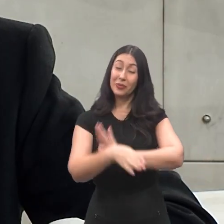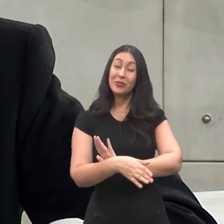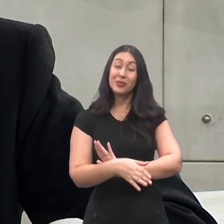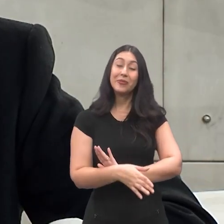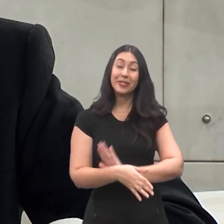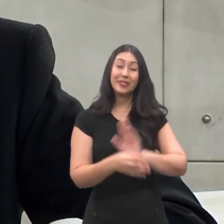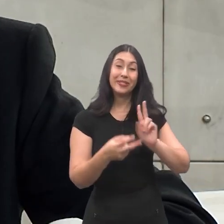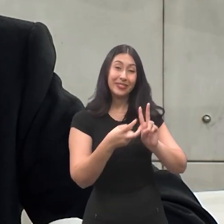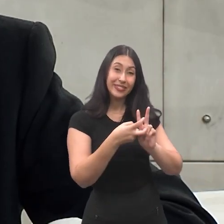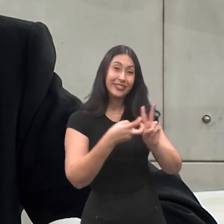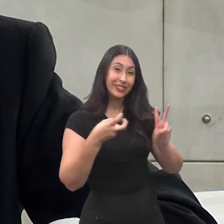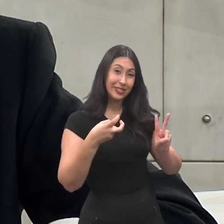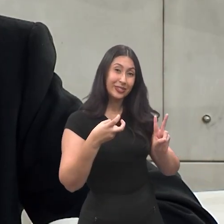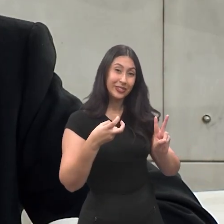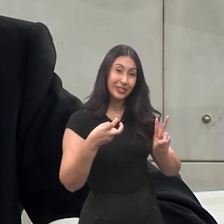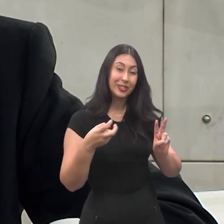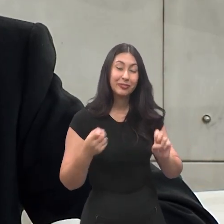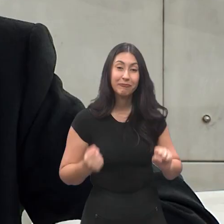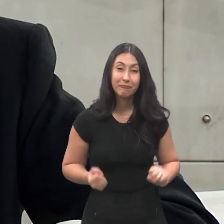Que a gente tem.